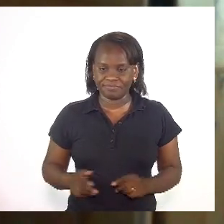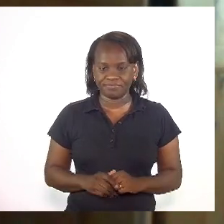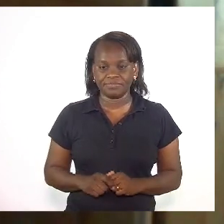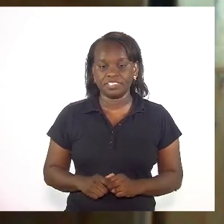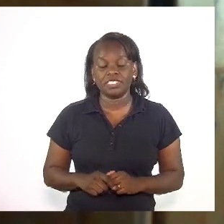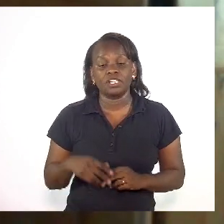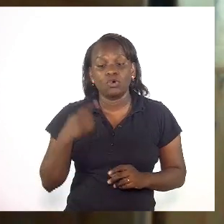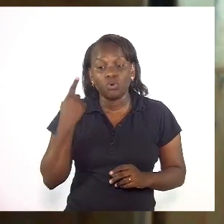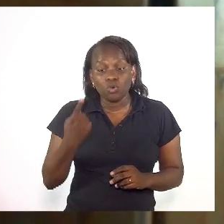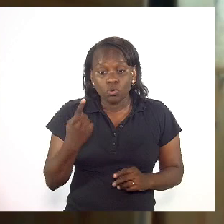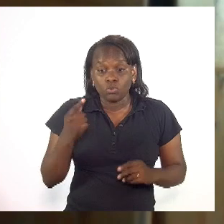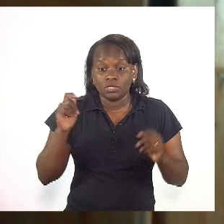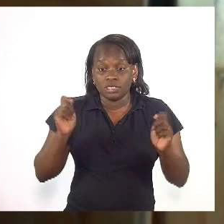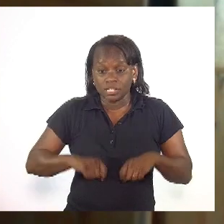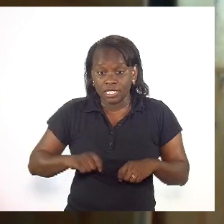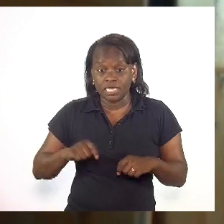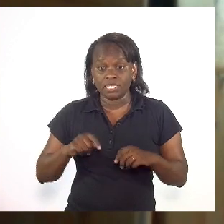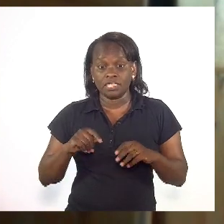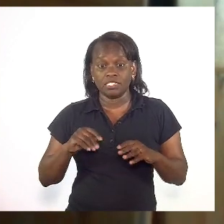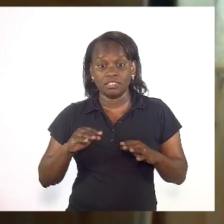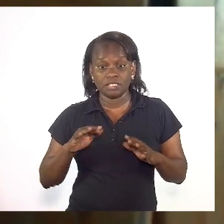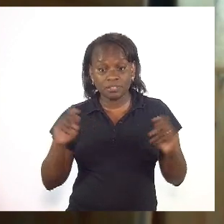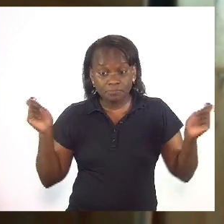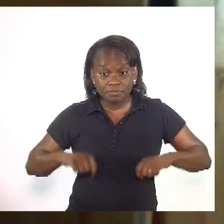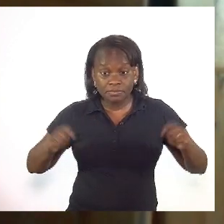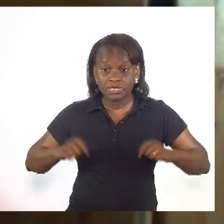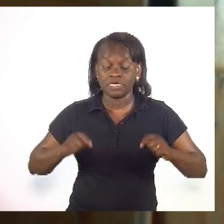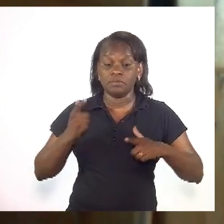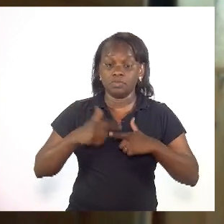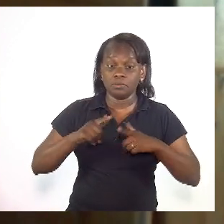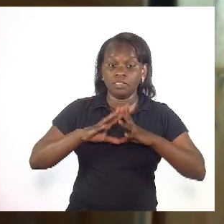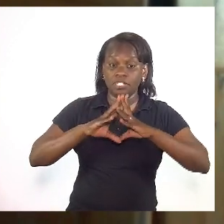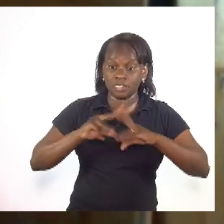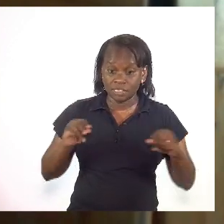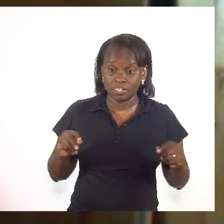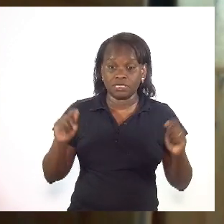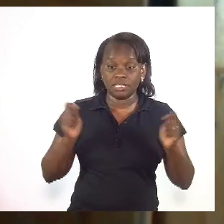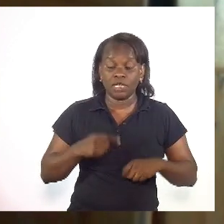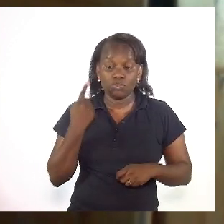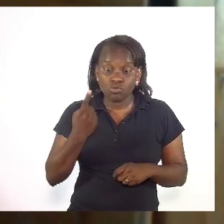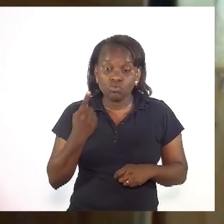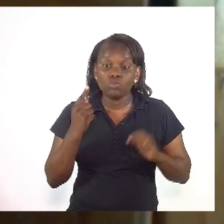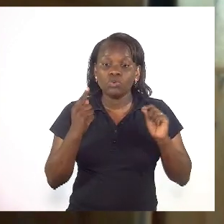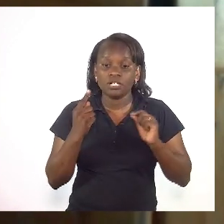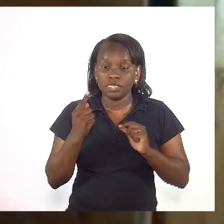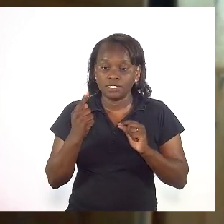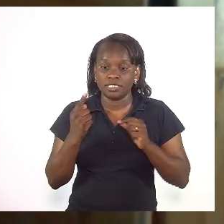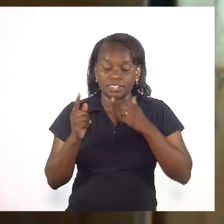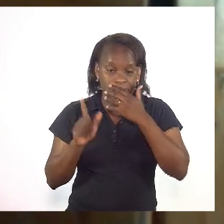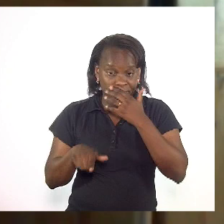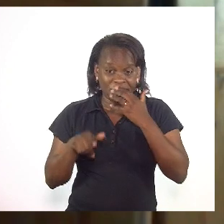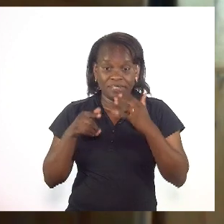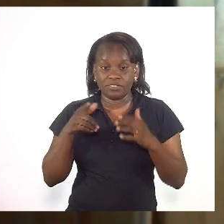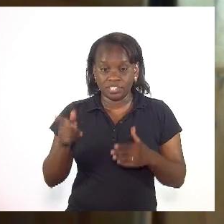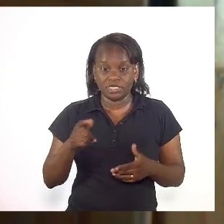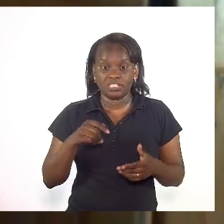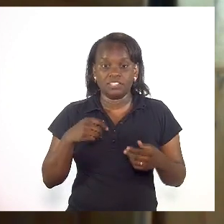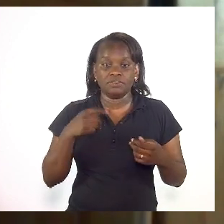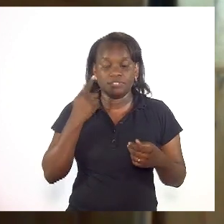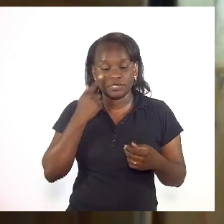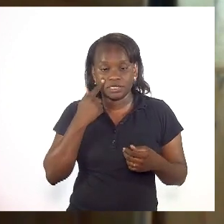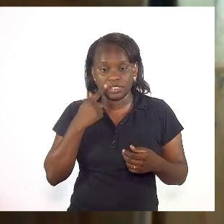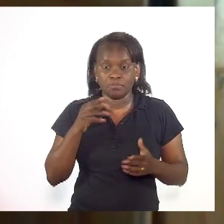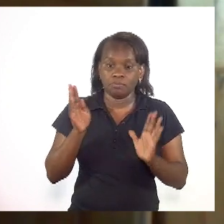A única regularidade que é possível de ser sanável é aquela se você deve lançar ou